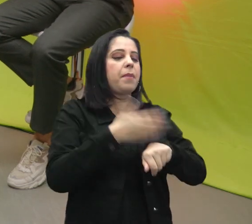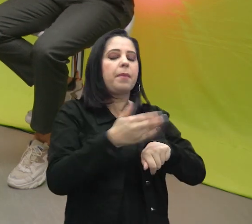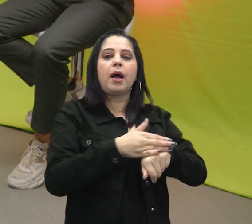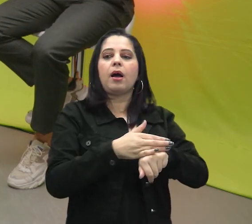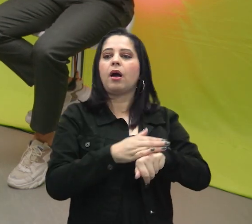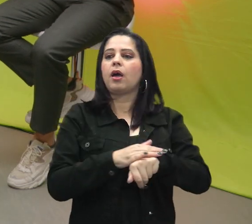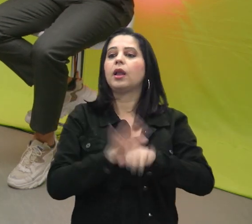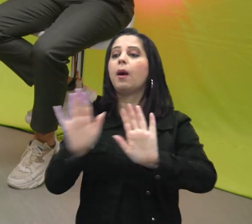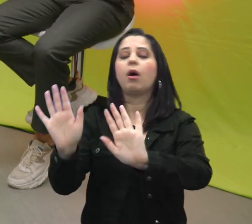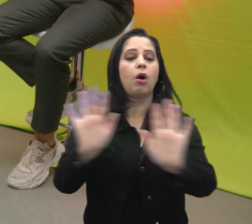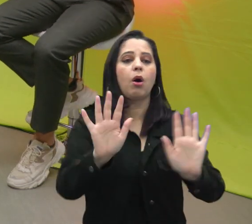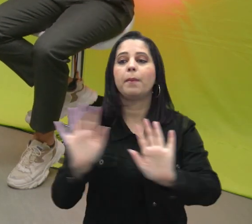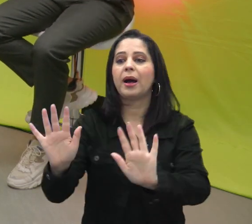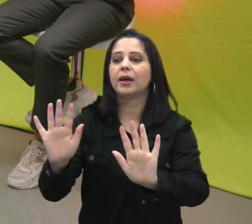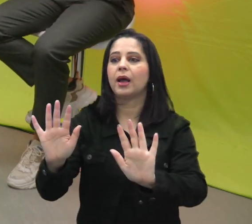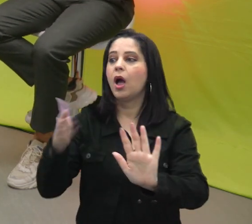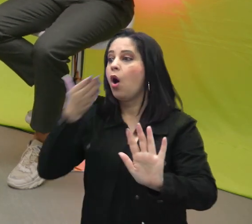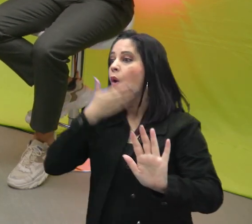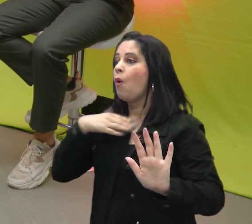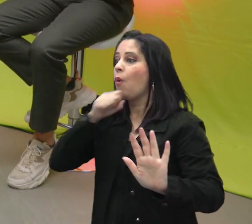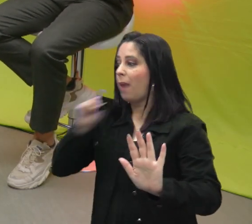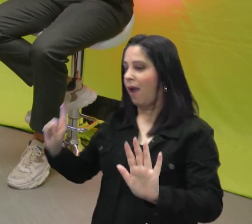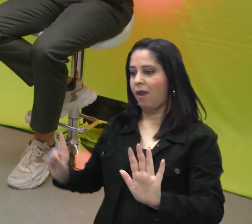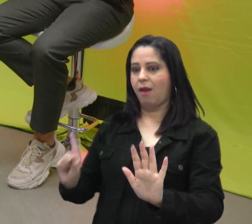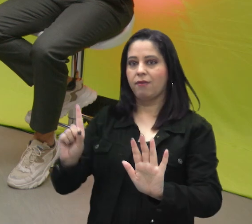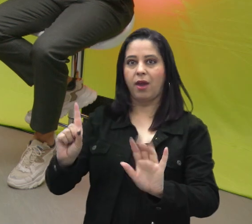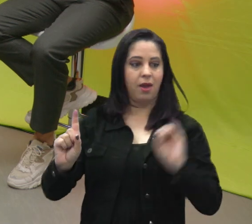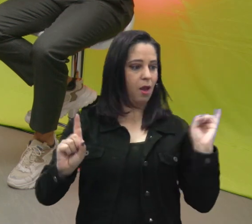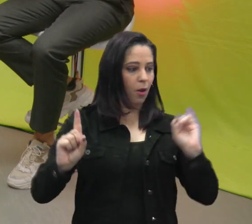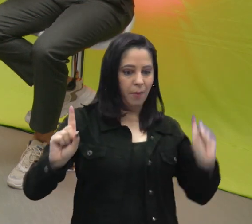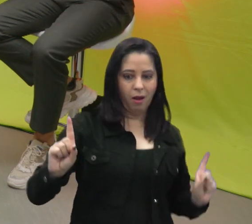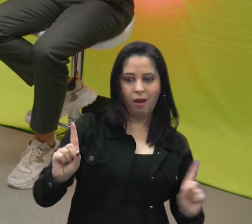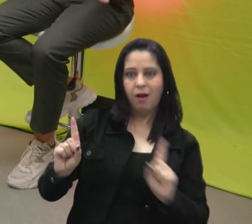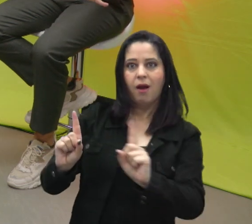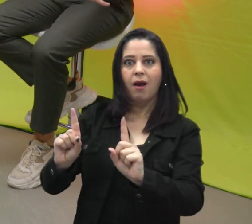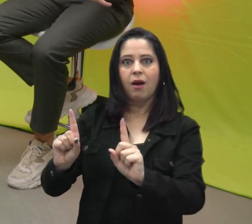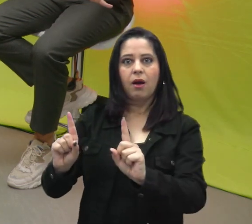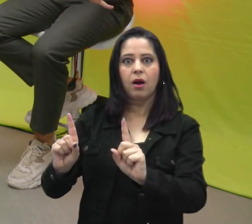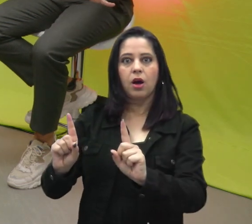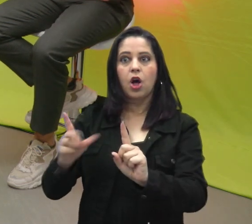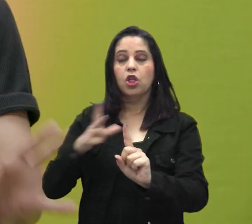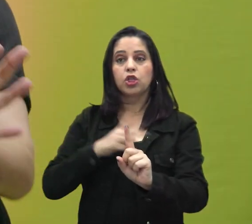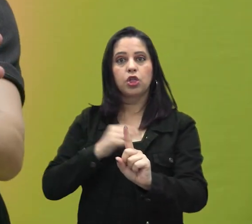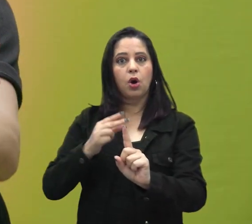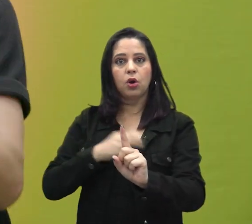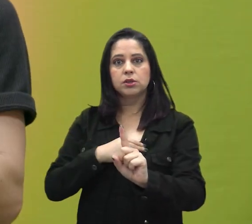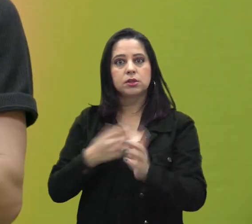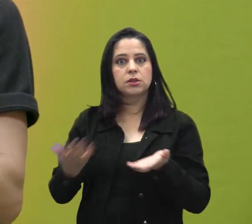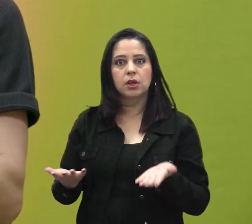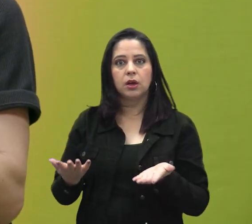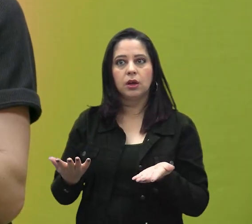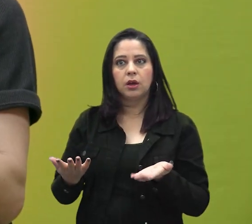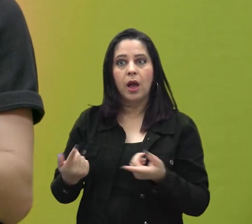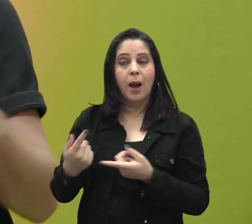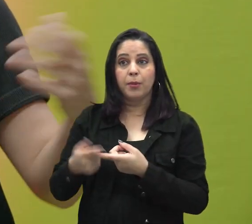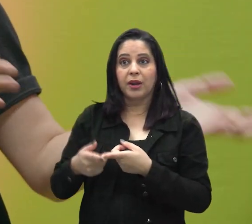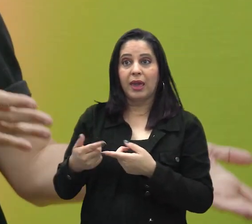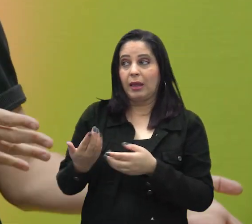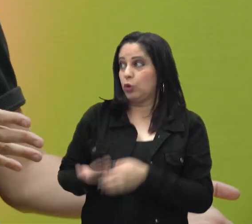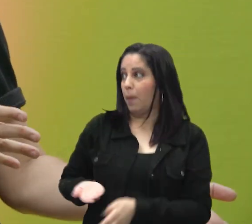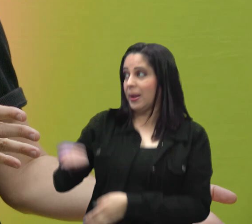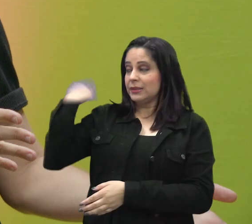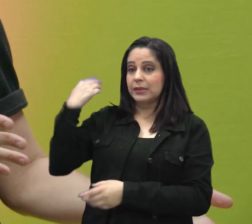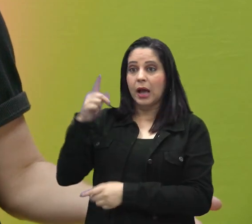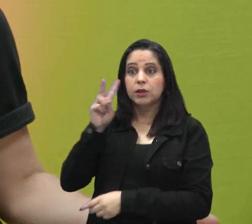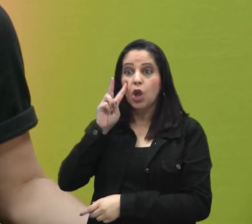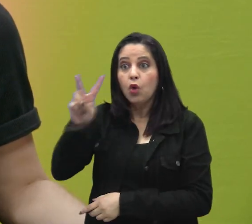falava, vamos parar só um pouquinho? Daí entrava o pai de alguém, entrava a irmã de alguém. Olha. Daí era surreal, porque era aquelas pessoas que você via na televisão há